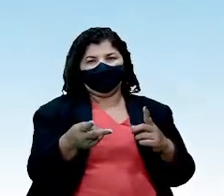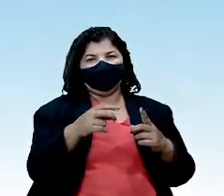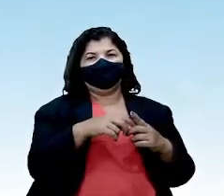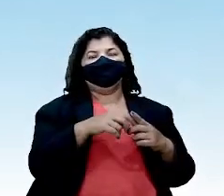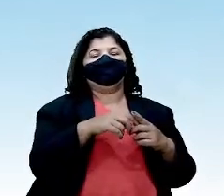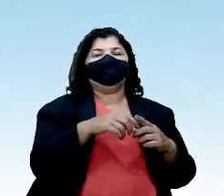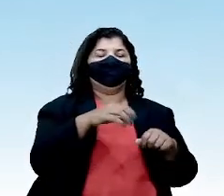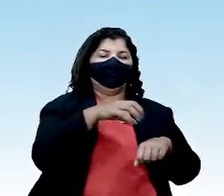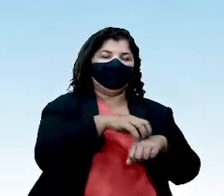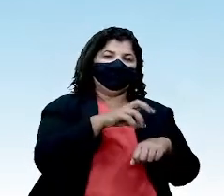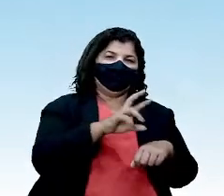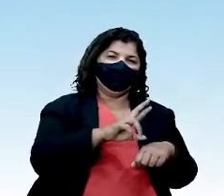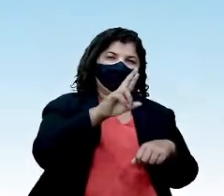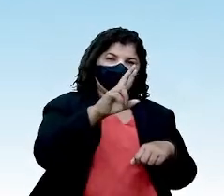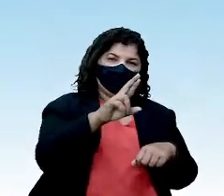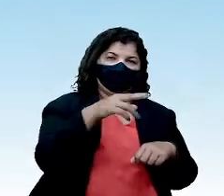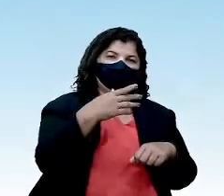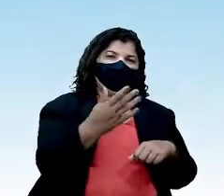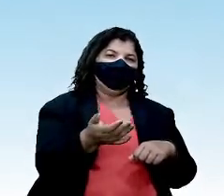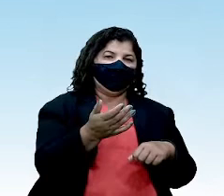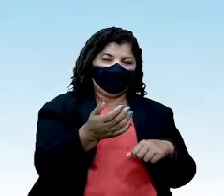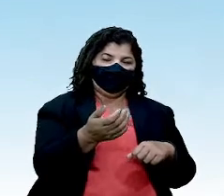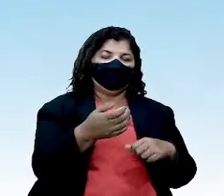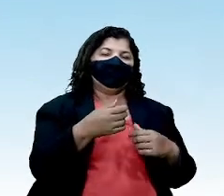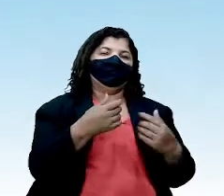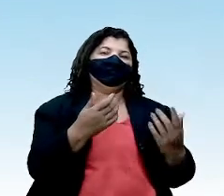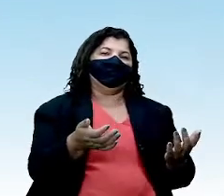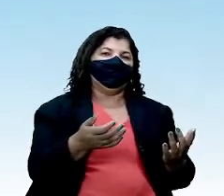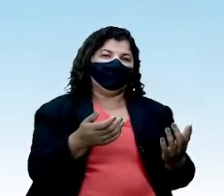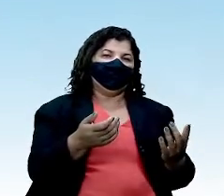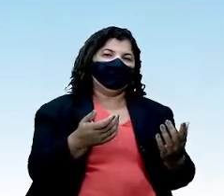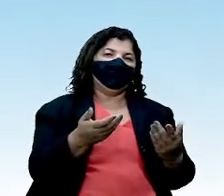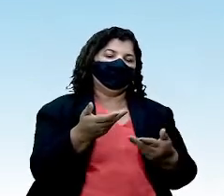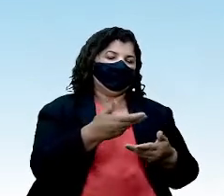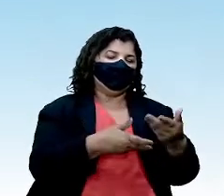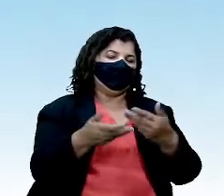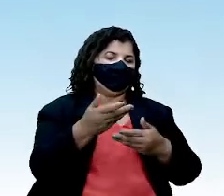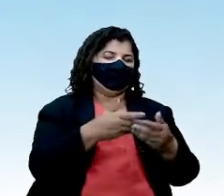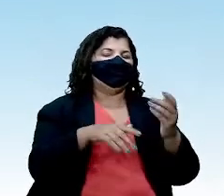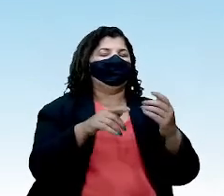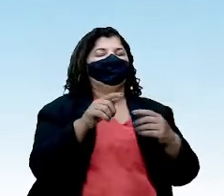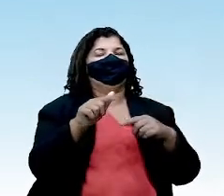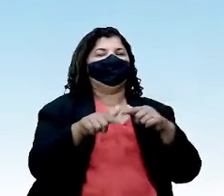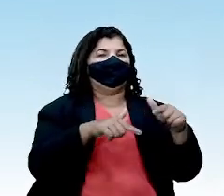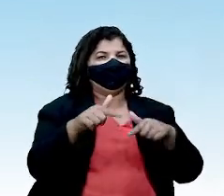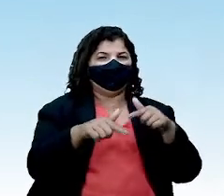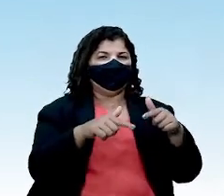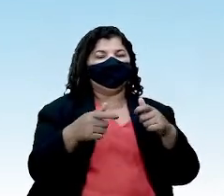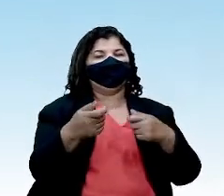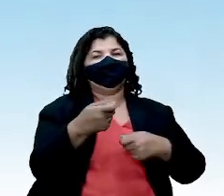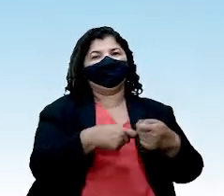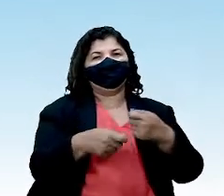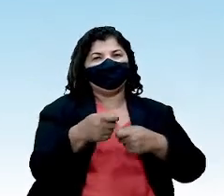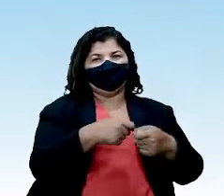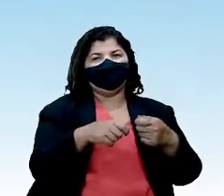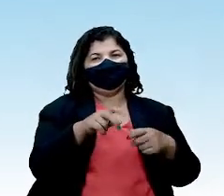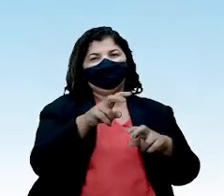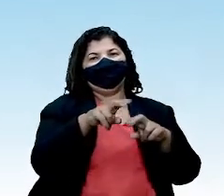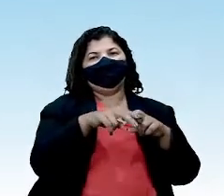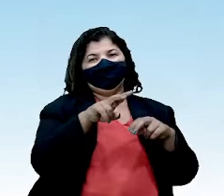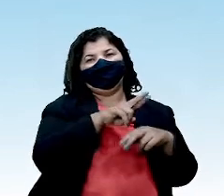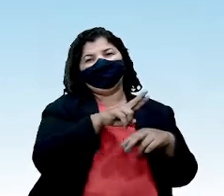absolutistas deram grande apoio às atividades comerciais, mercantis. Daí o nome de